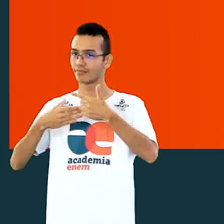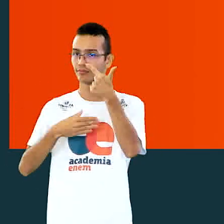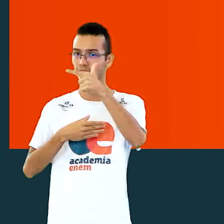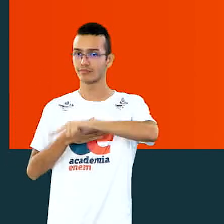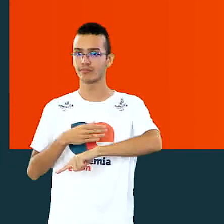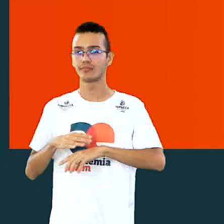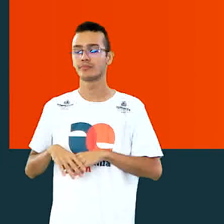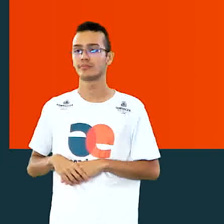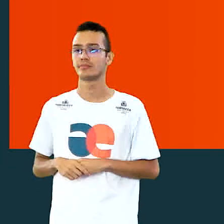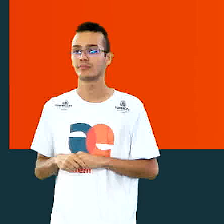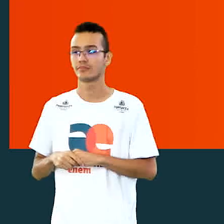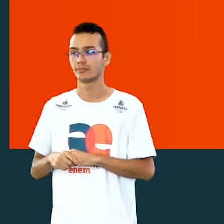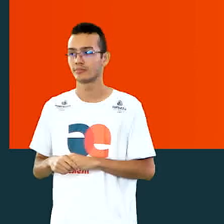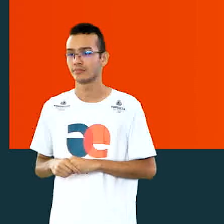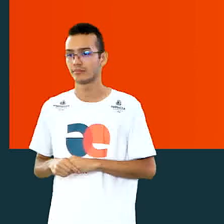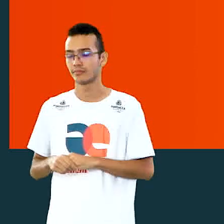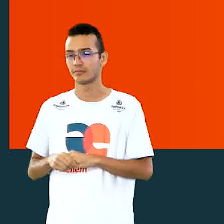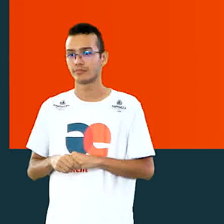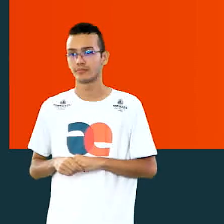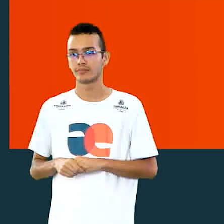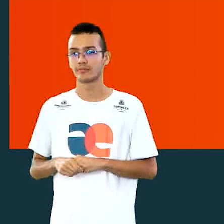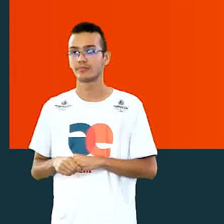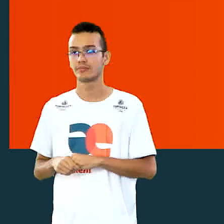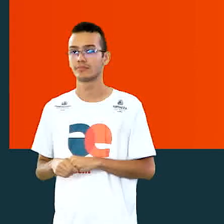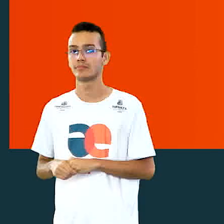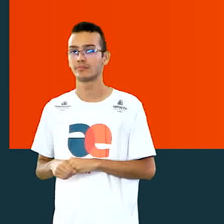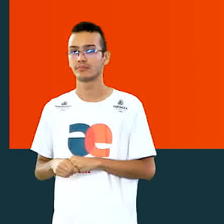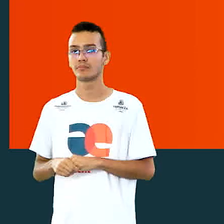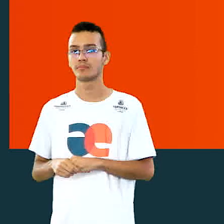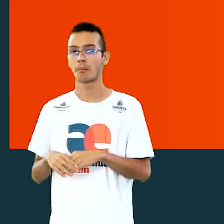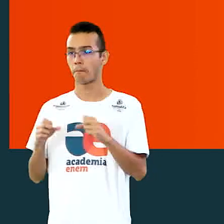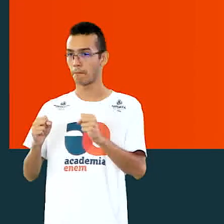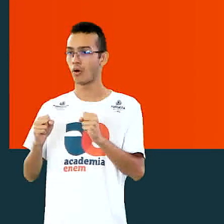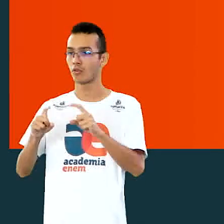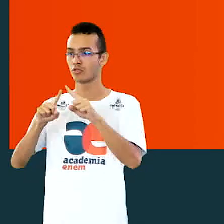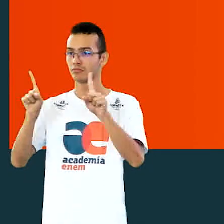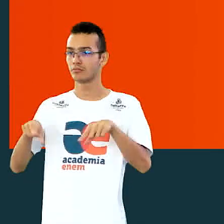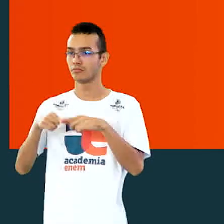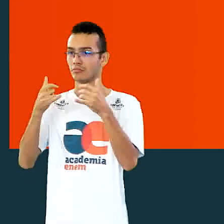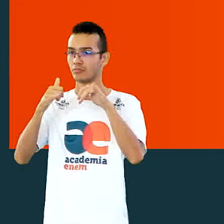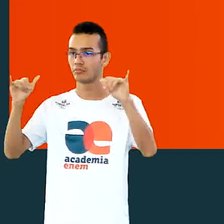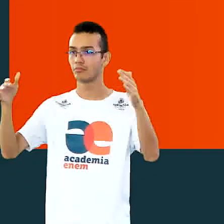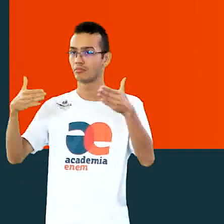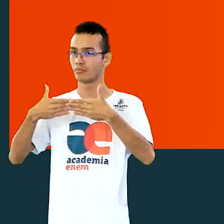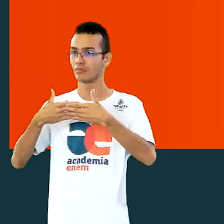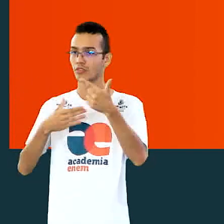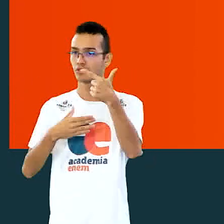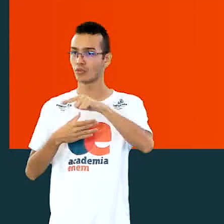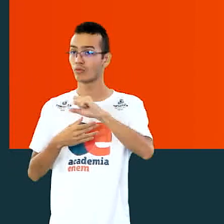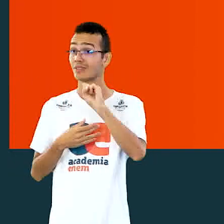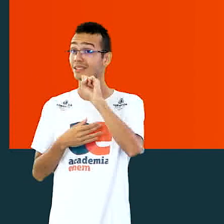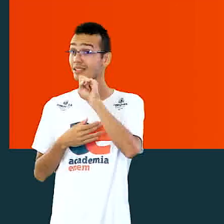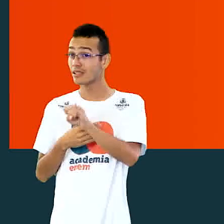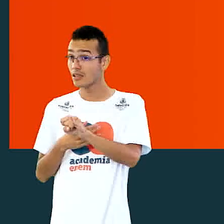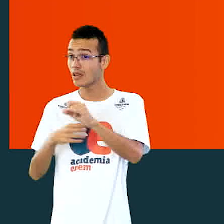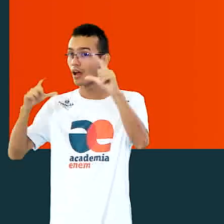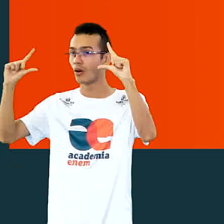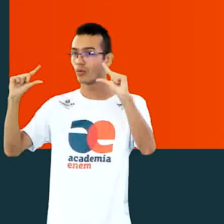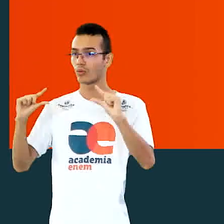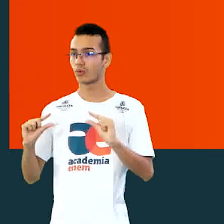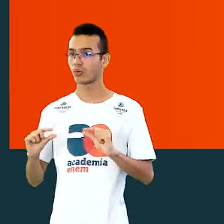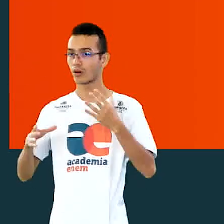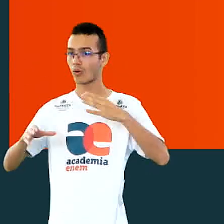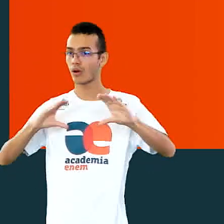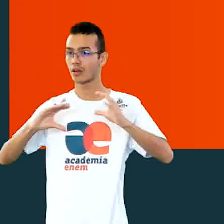certo? Depois que a corrente se estabilizar, eu posso fechar de novo ou não posso? Posso. Então, na verdade, os disjuntores e